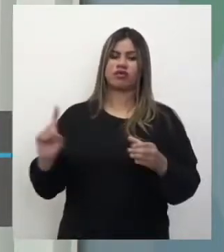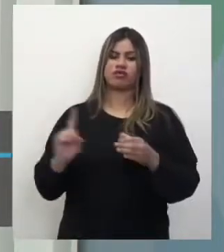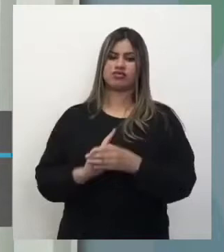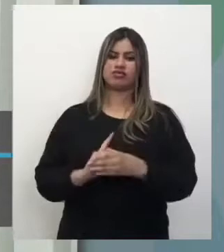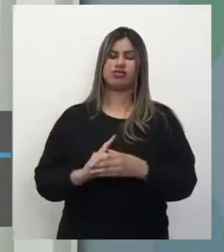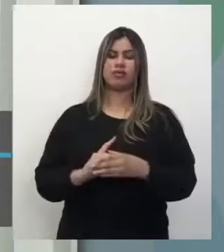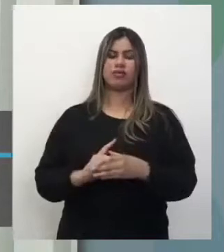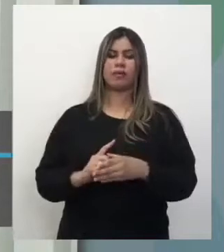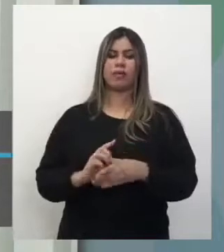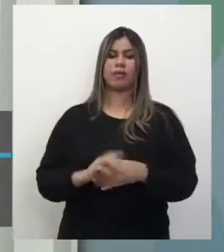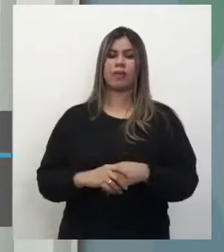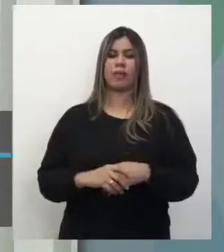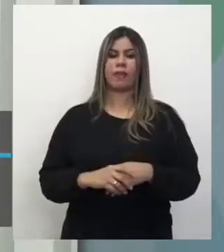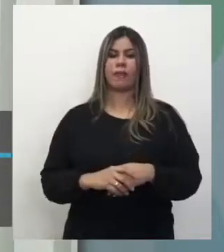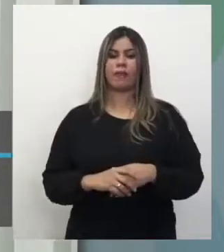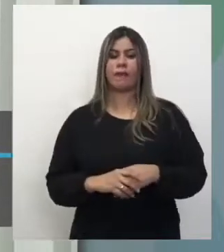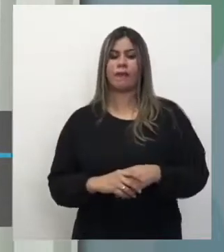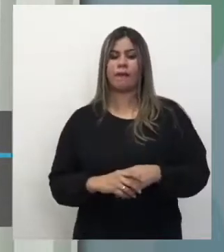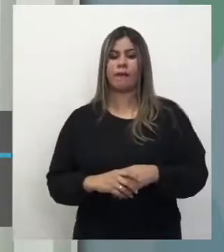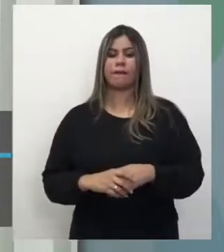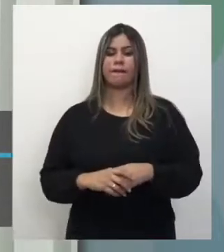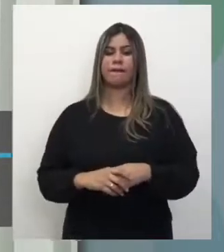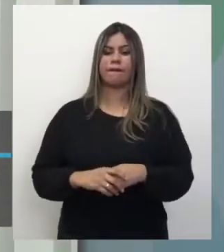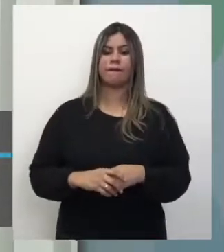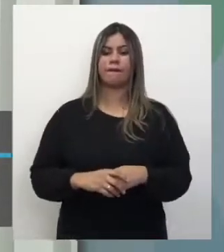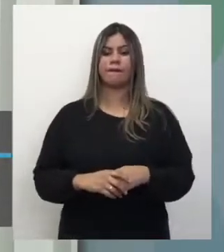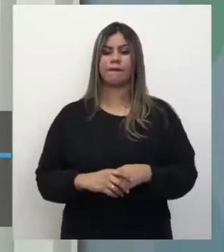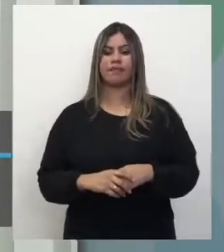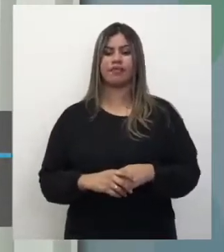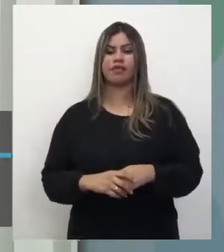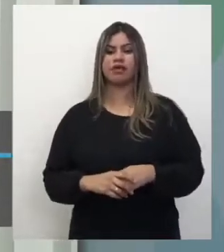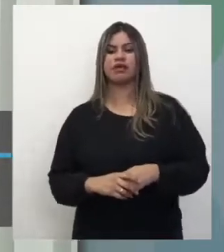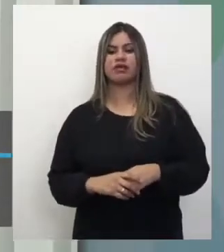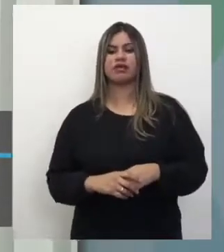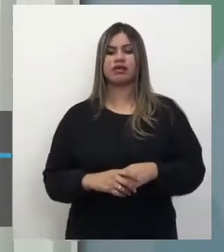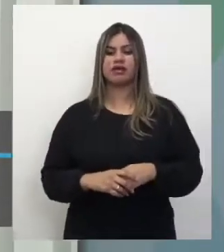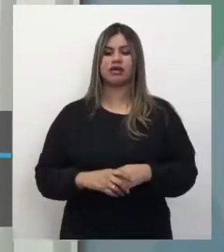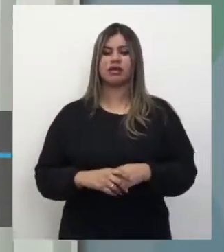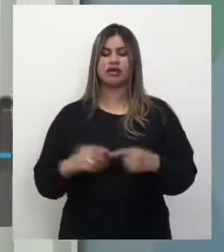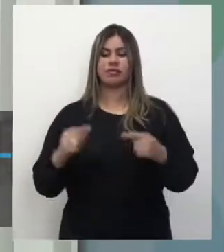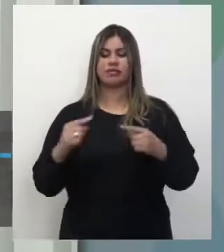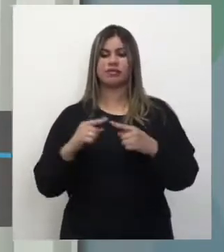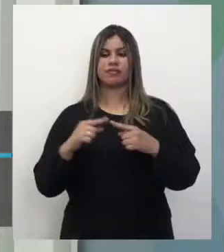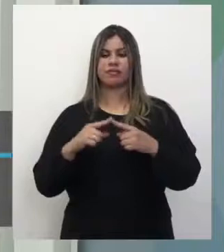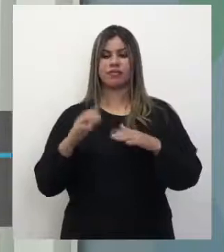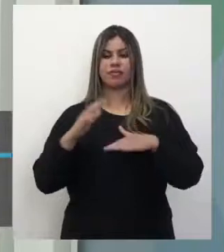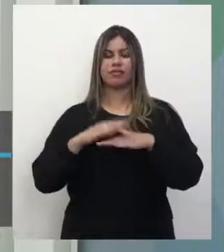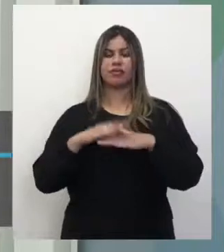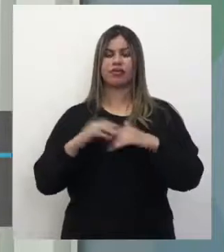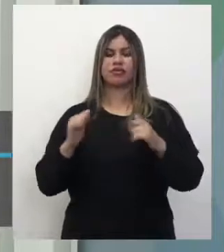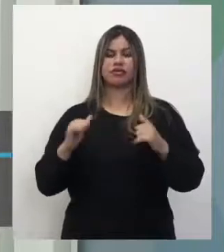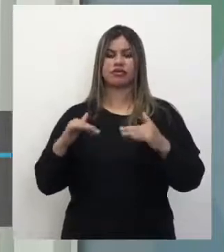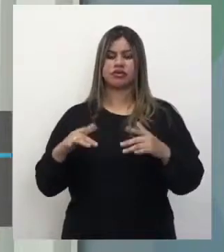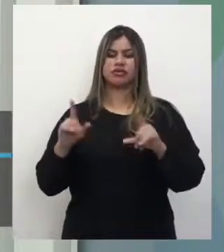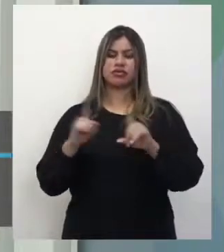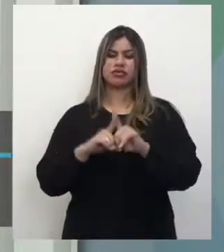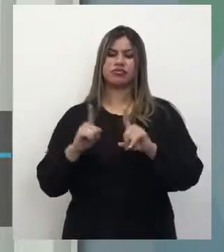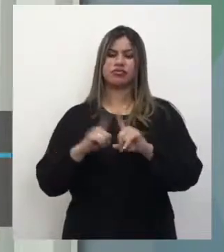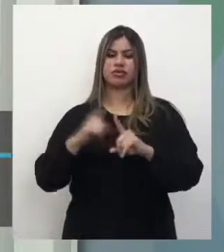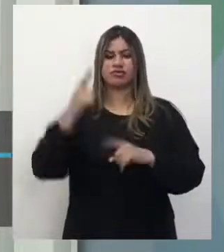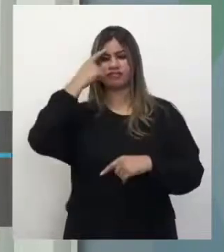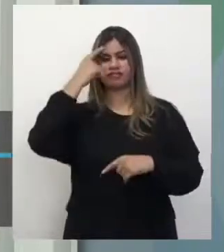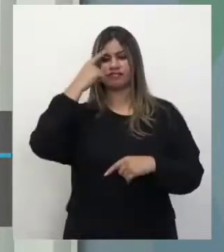e que determinam minha forma de agir e, consequentemente, também a minha forma de